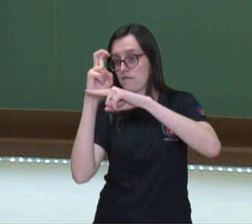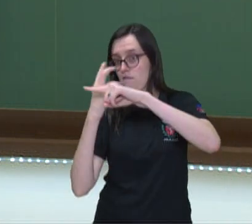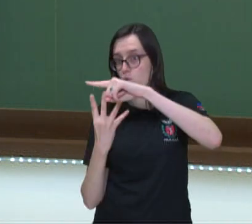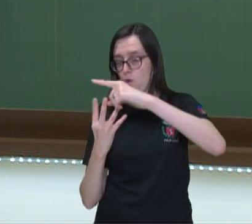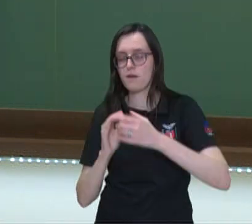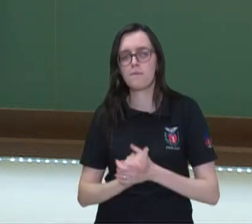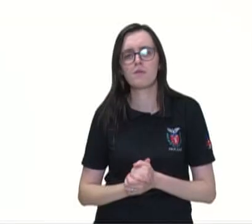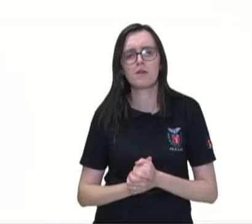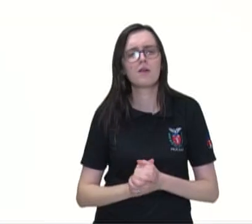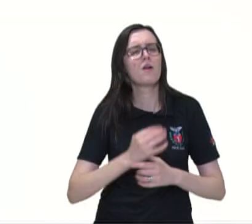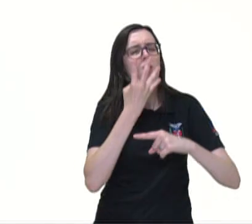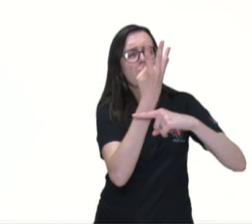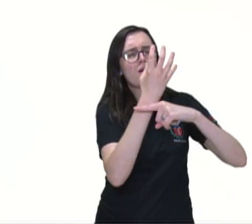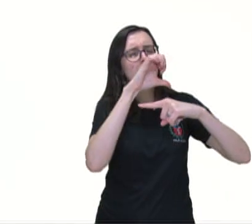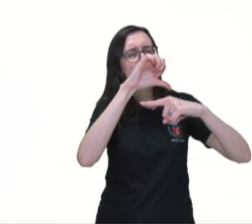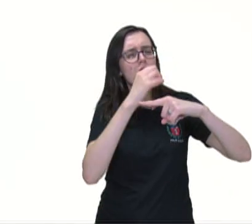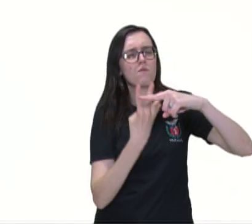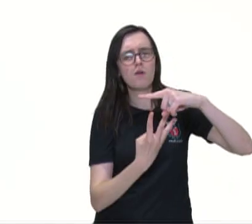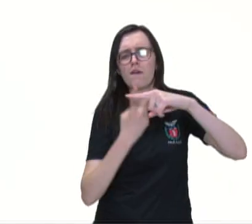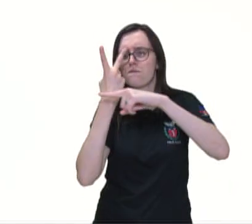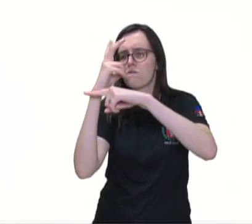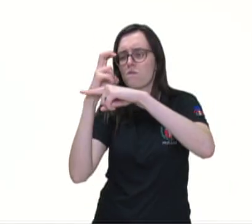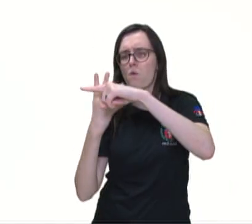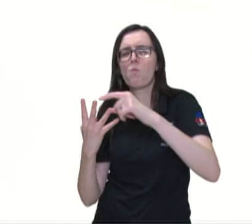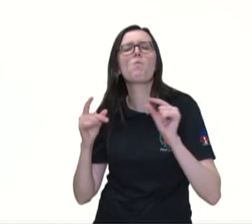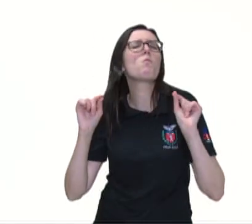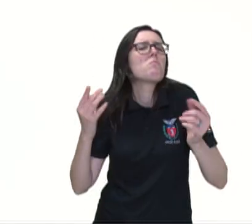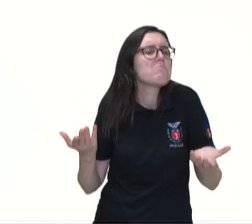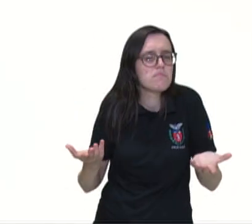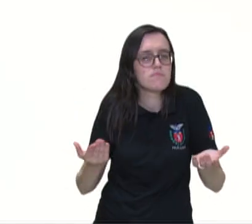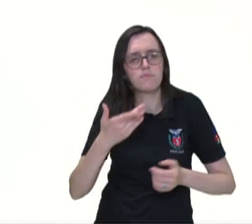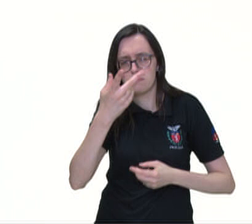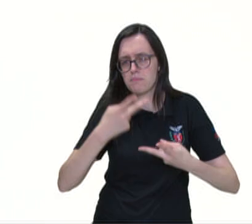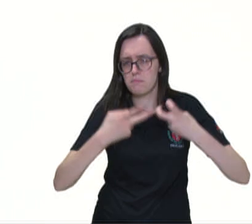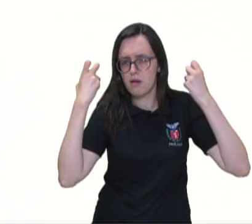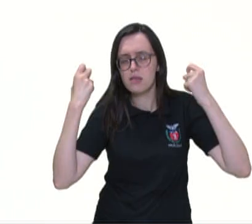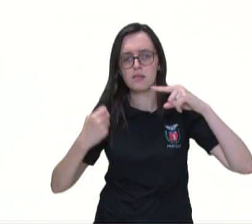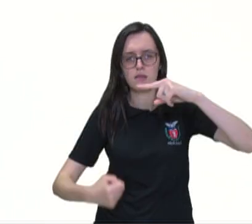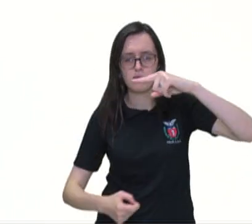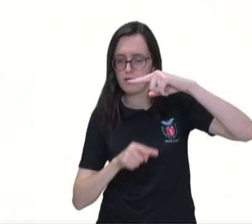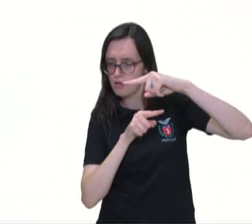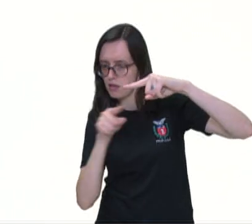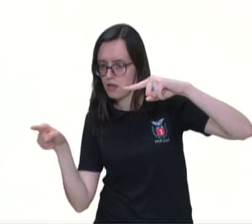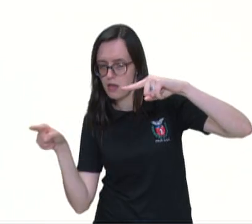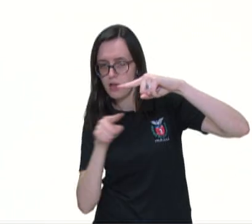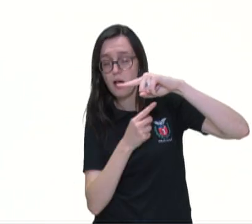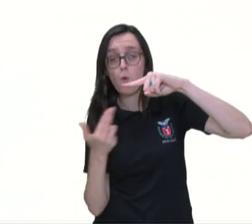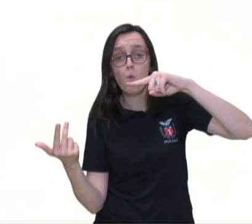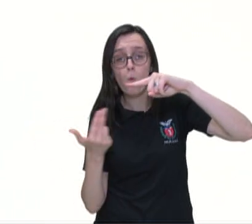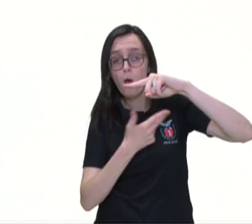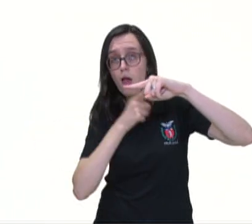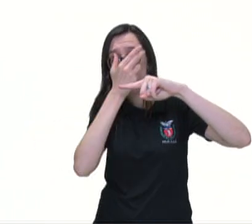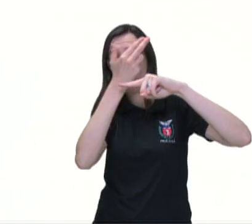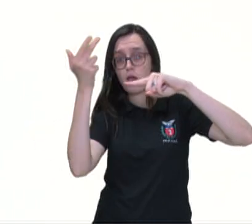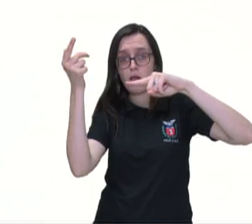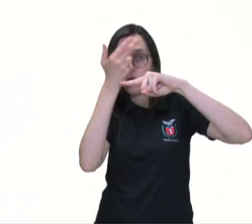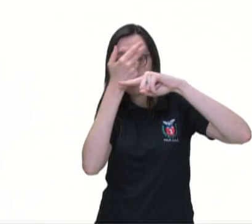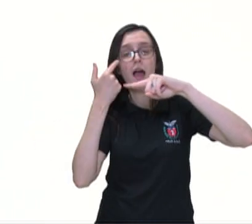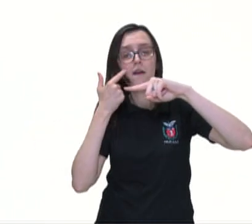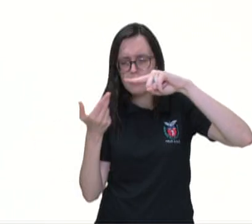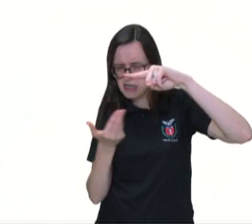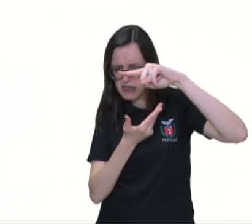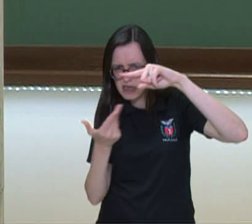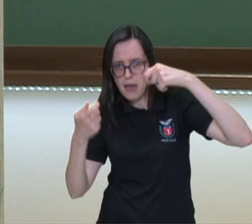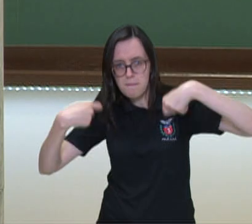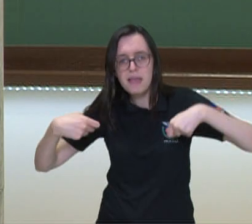é 49 quartos menos 25 quartos? Repare que os denominadores são iguais. Se os denominadores são iguais, eu preciso tirar